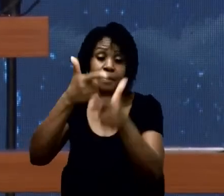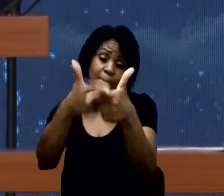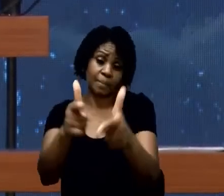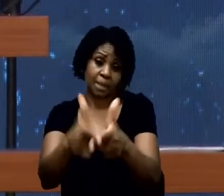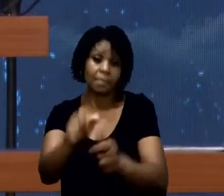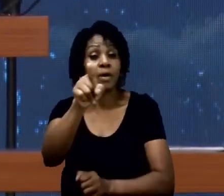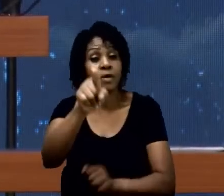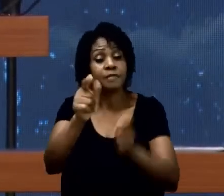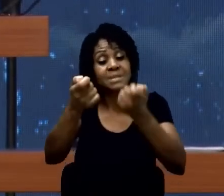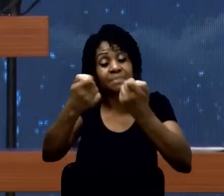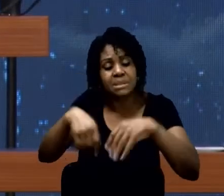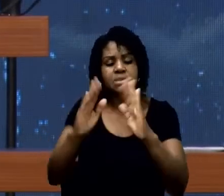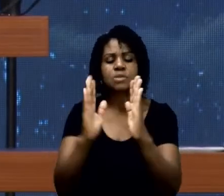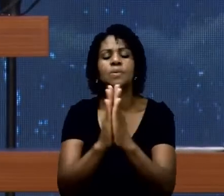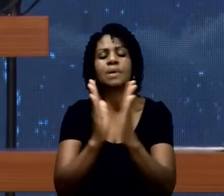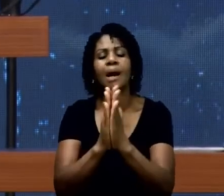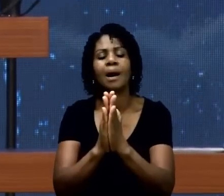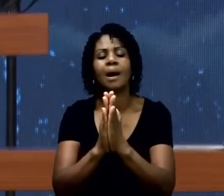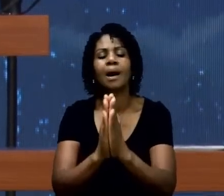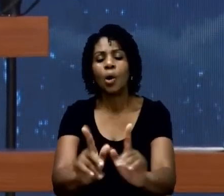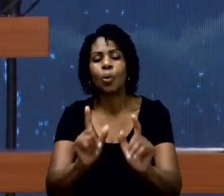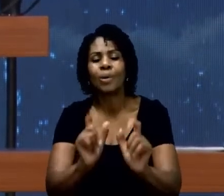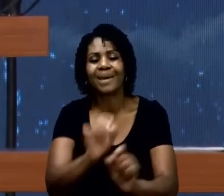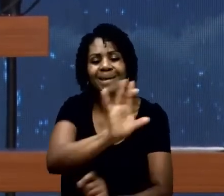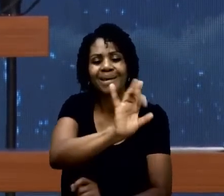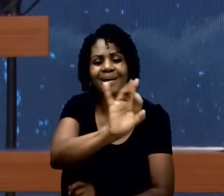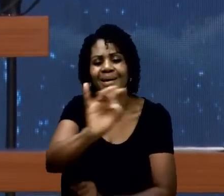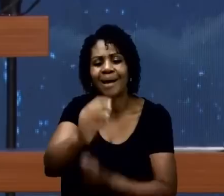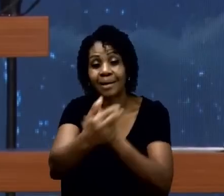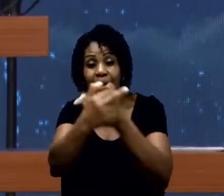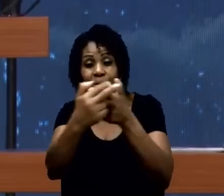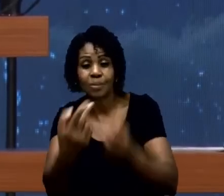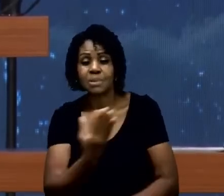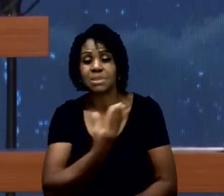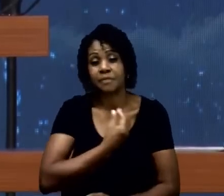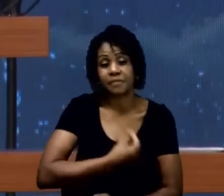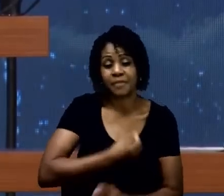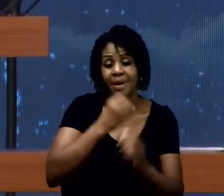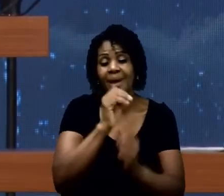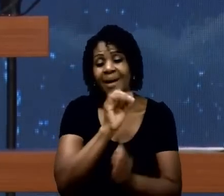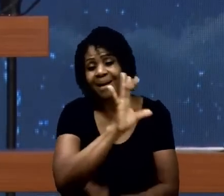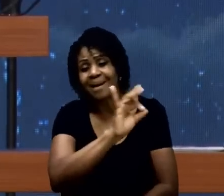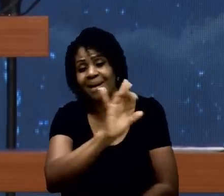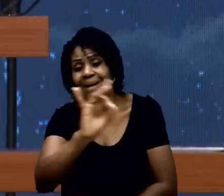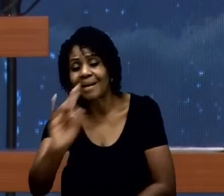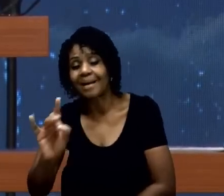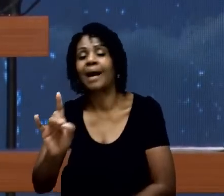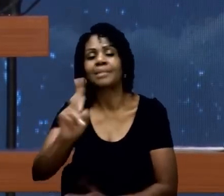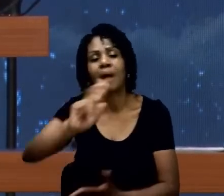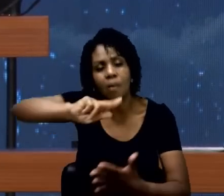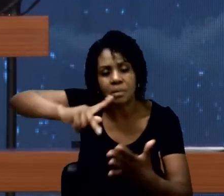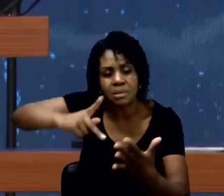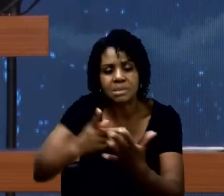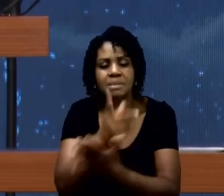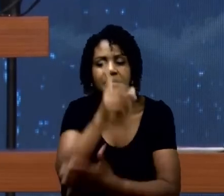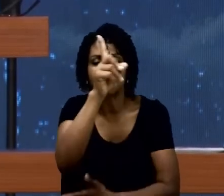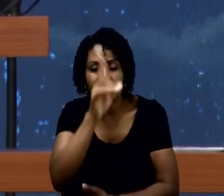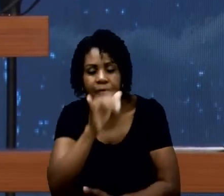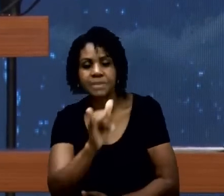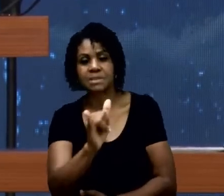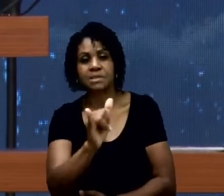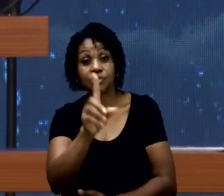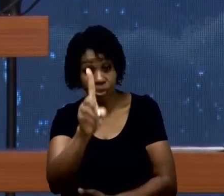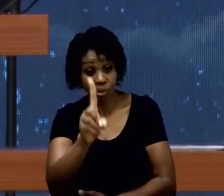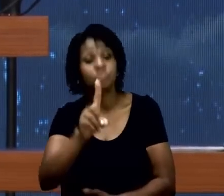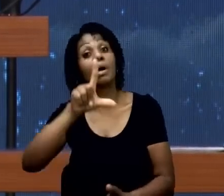por isso que você precisa orar. Para cada coisa que você vai viver, para cada cumprimento profético de Deus que você vai viver, tem uma